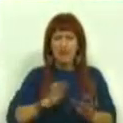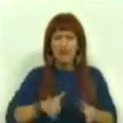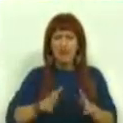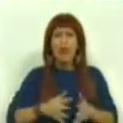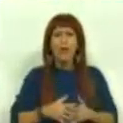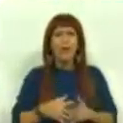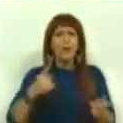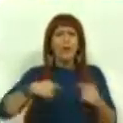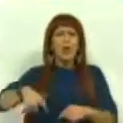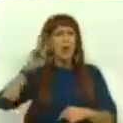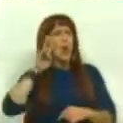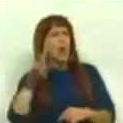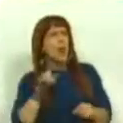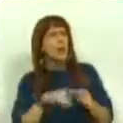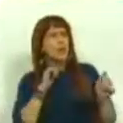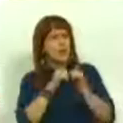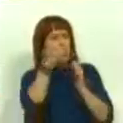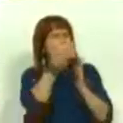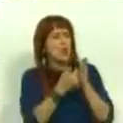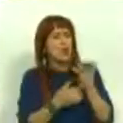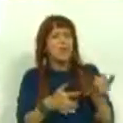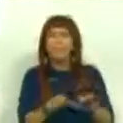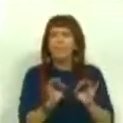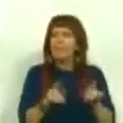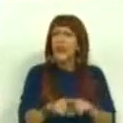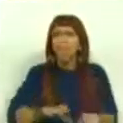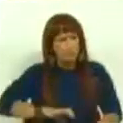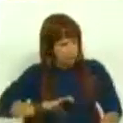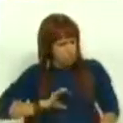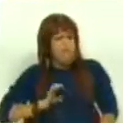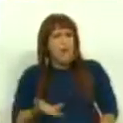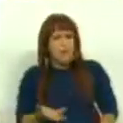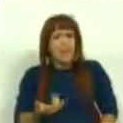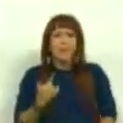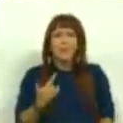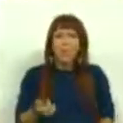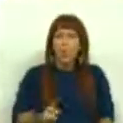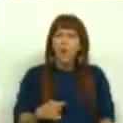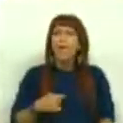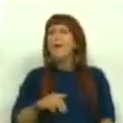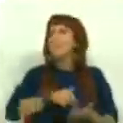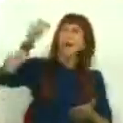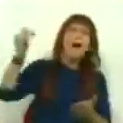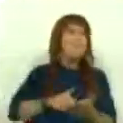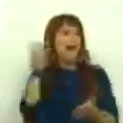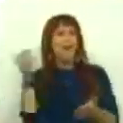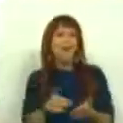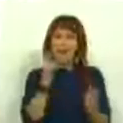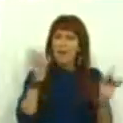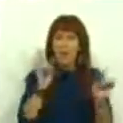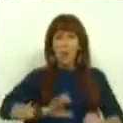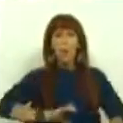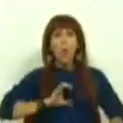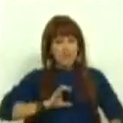semana, nós olhamos para estes documentos com confiança. Não se trata de euforia, trata-se de